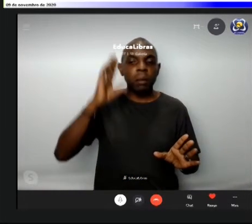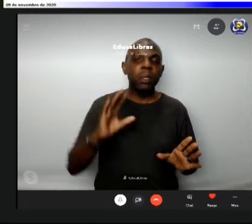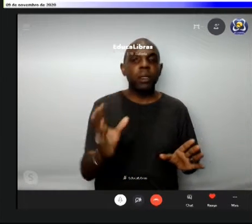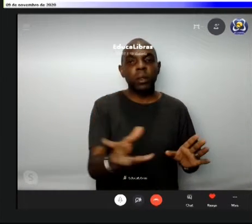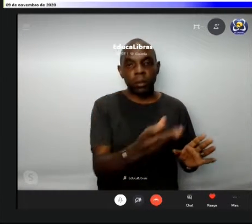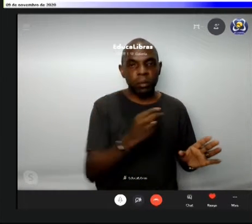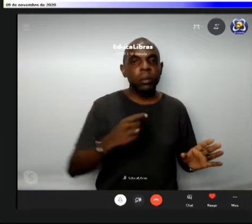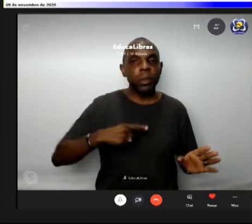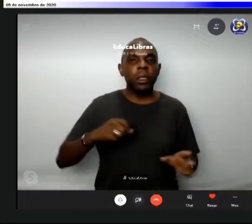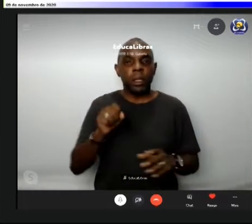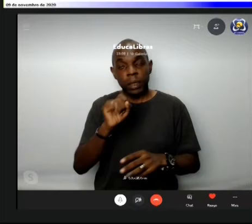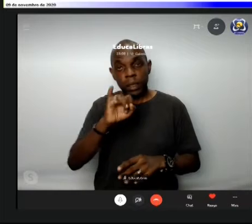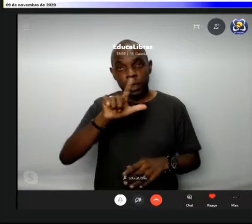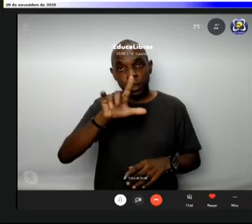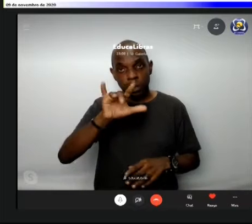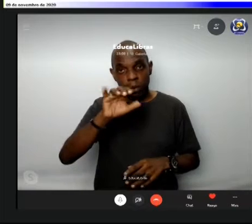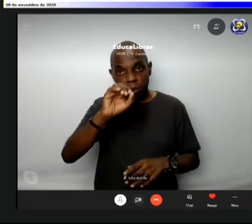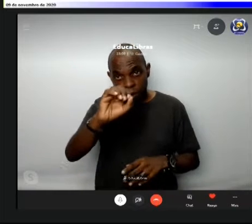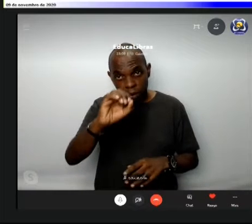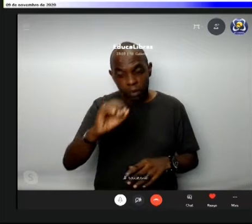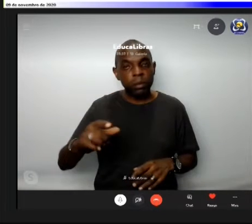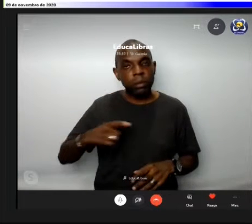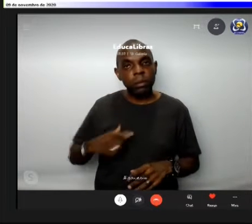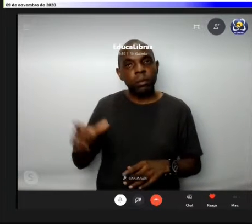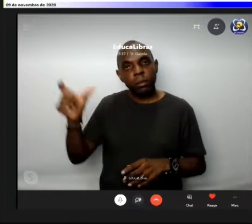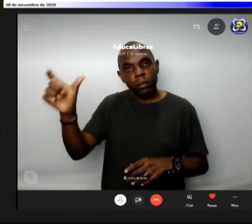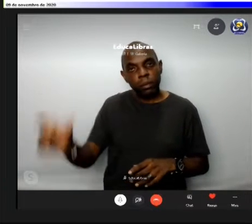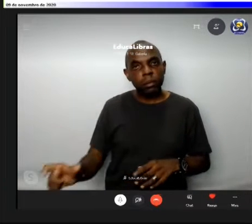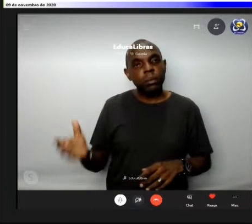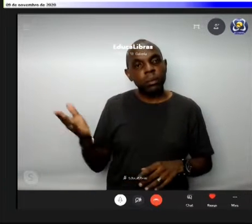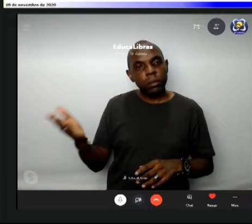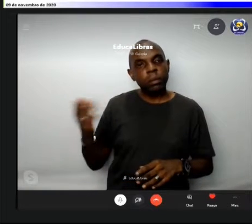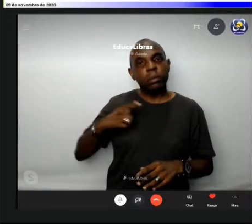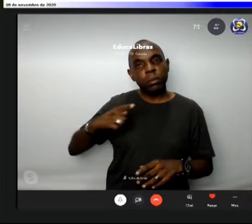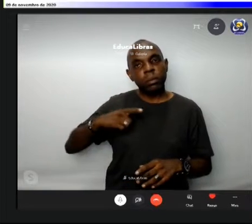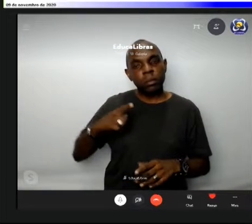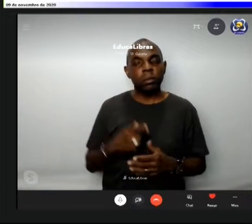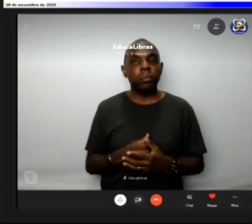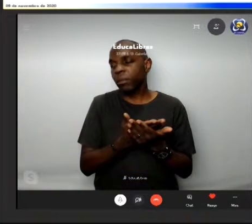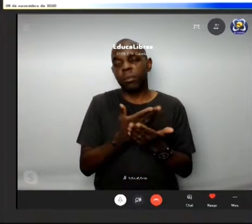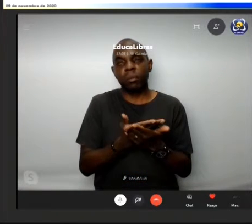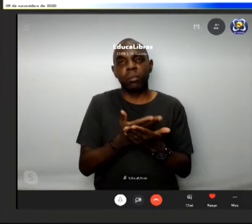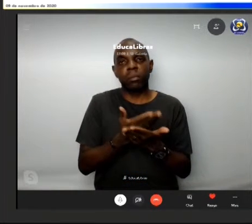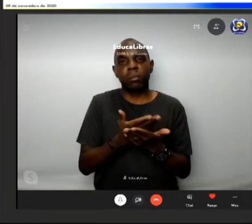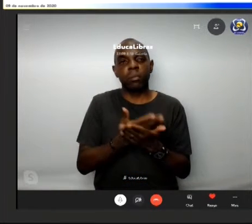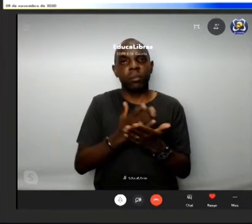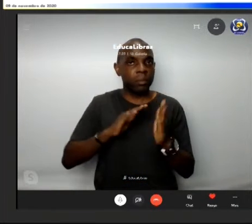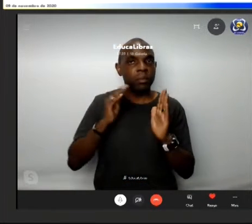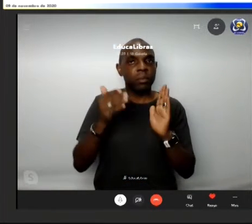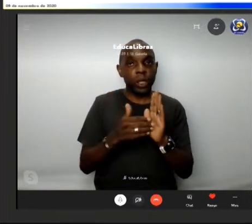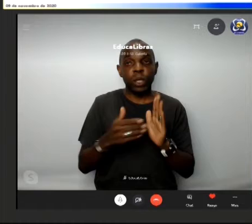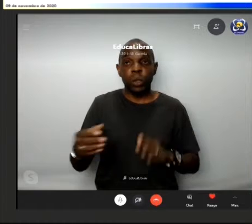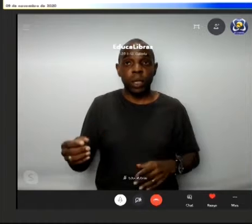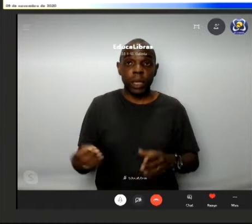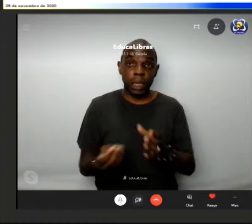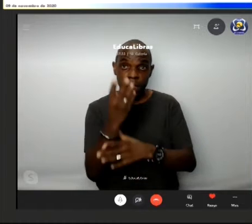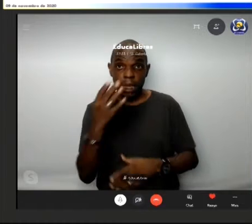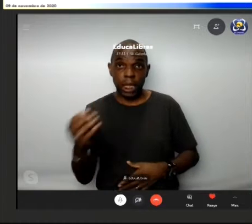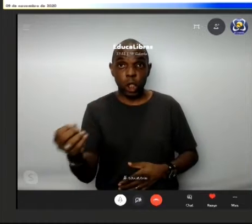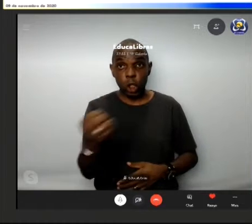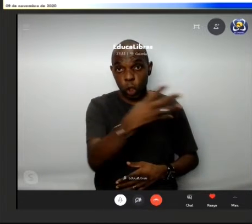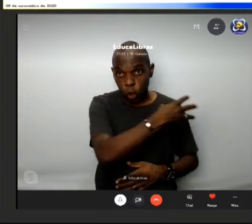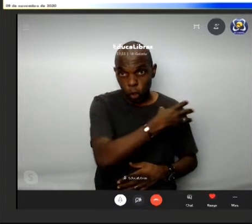dois projetos da ordem do dia, ambos de autoria da vereadora Alessandra Lucchesi. Eles denominam duas ruas